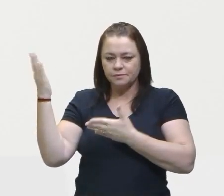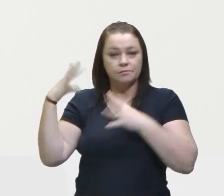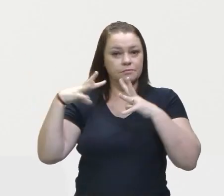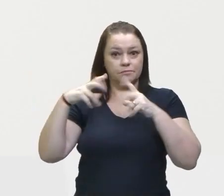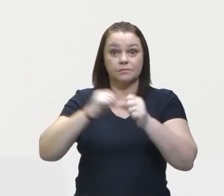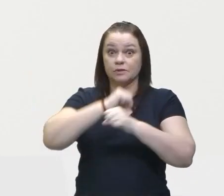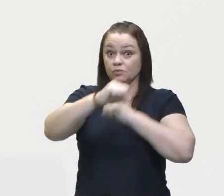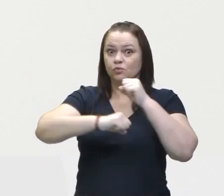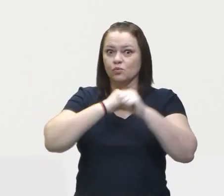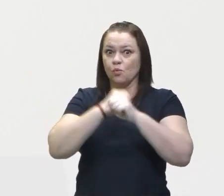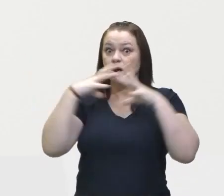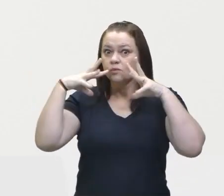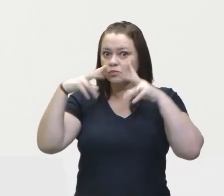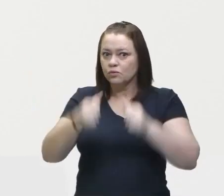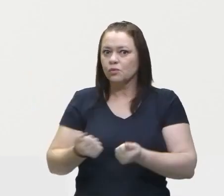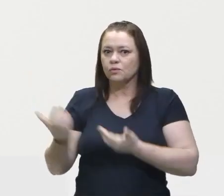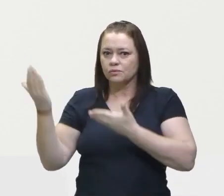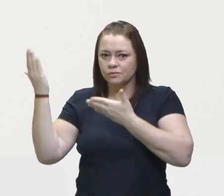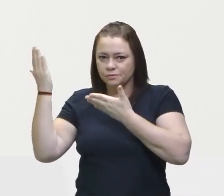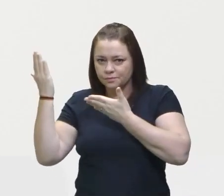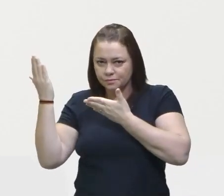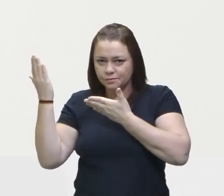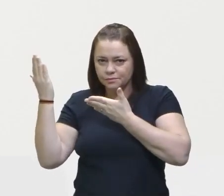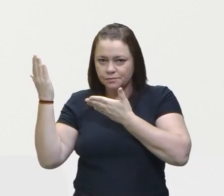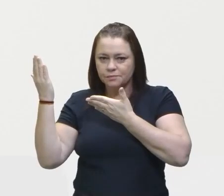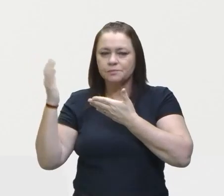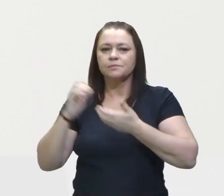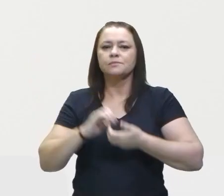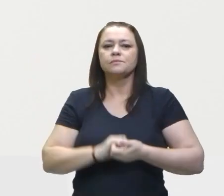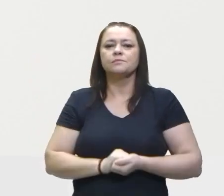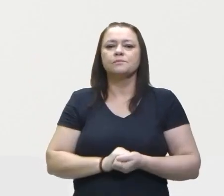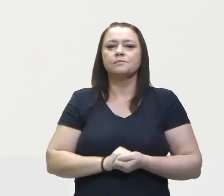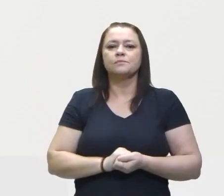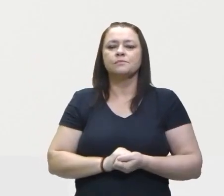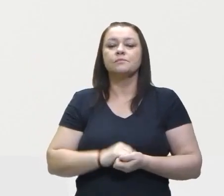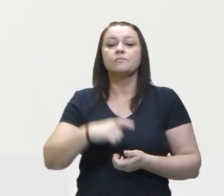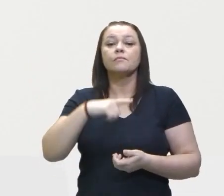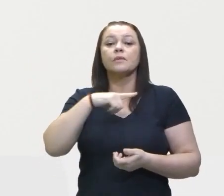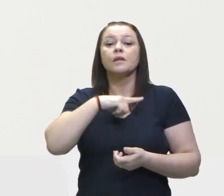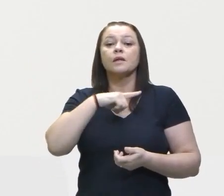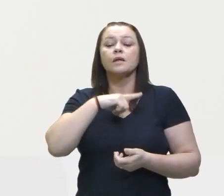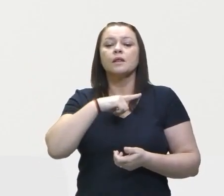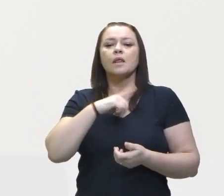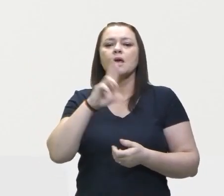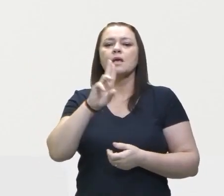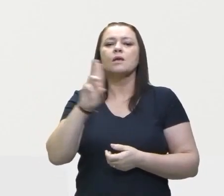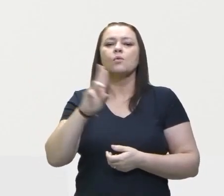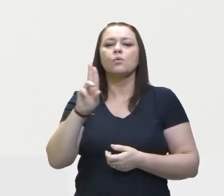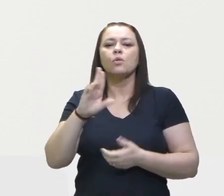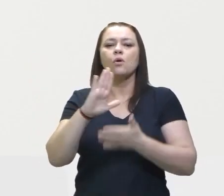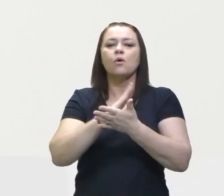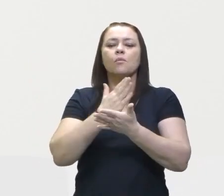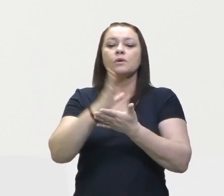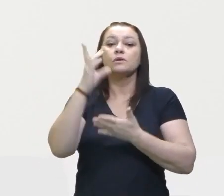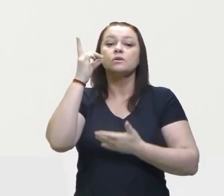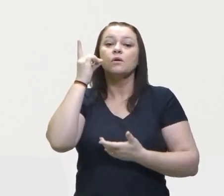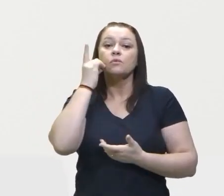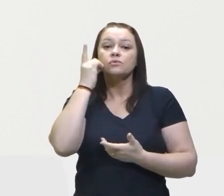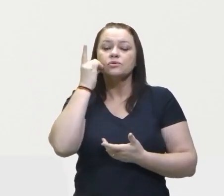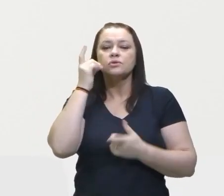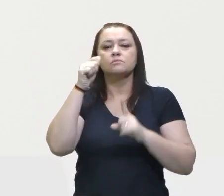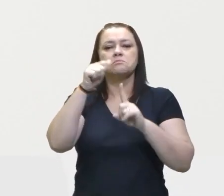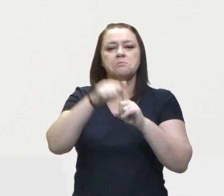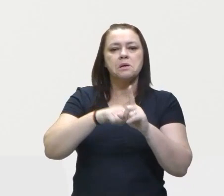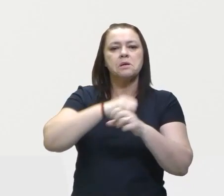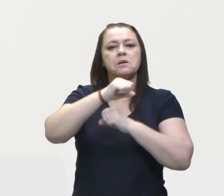ano todo. E vamos conhecer, assim, o nome de alguns dias, meses, anos, né? Então, vamos